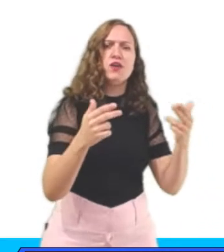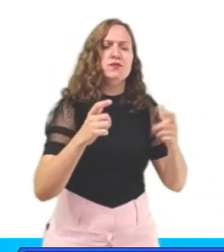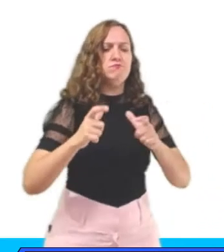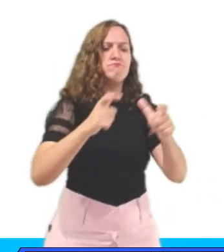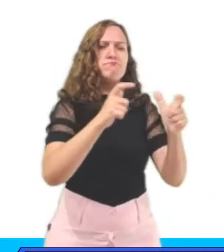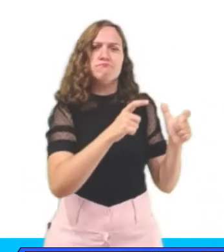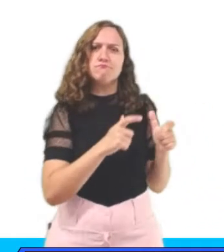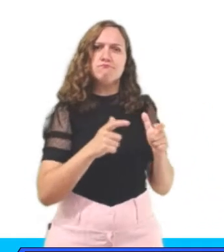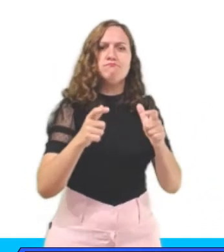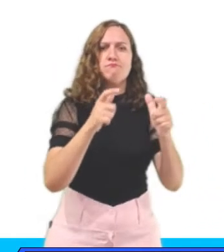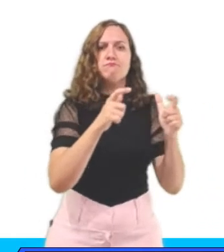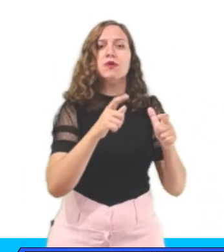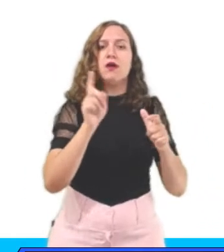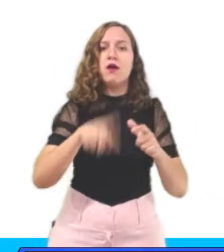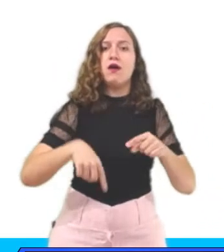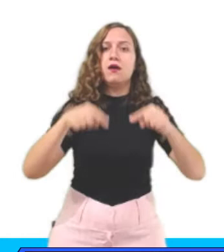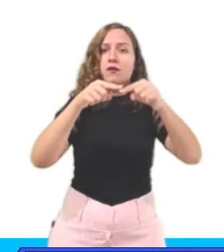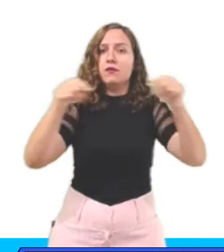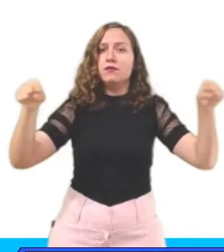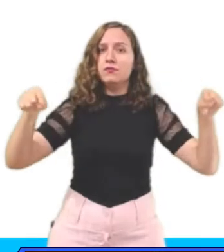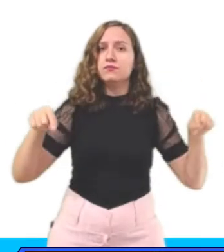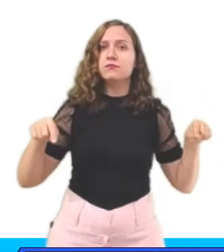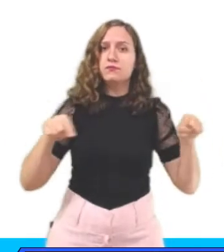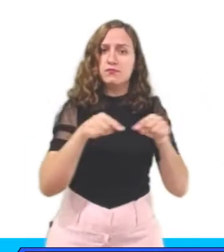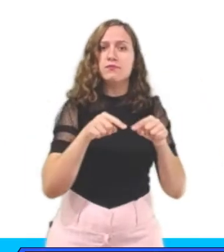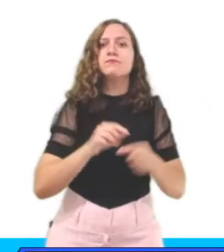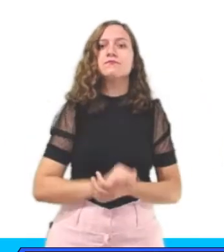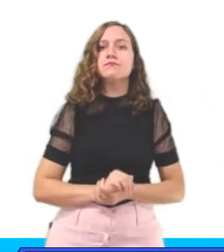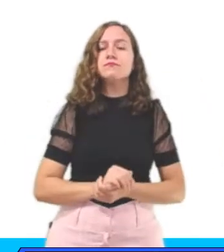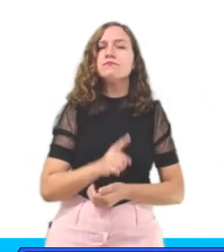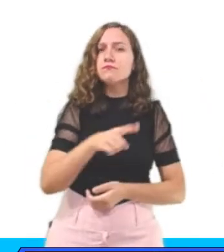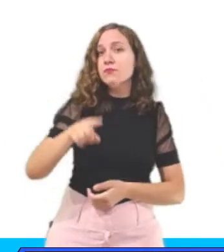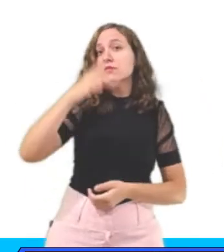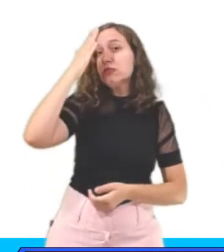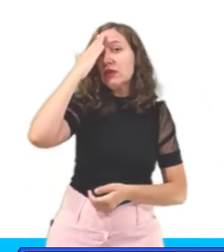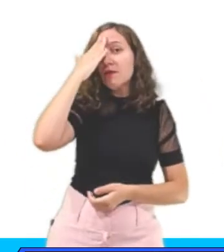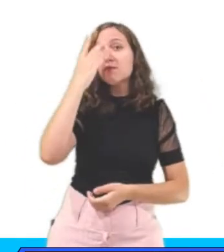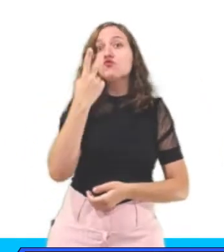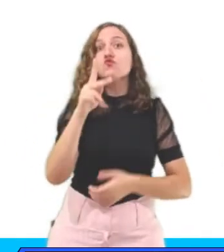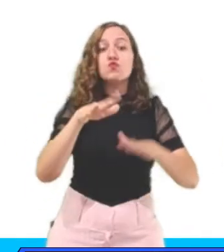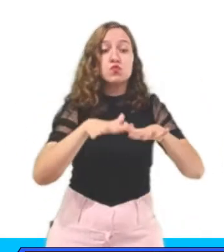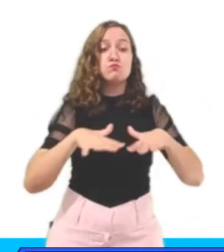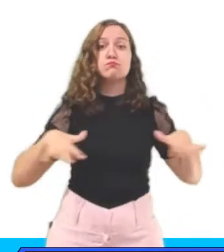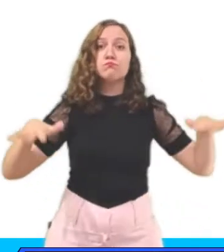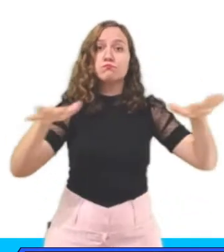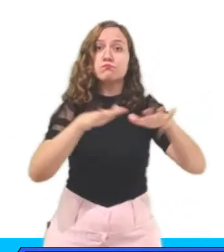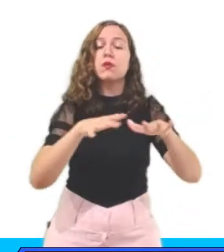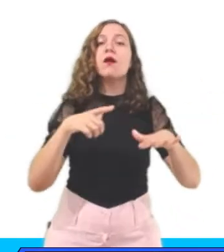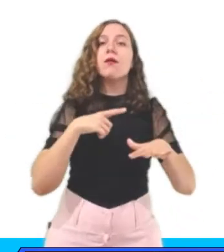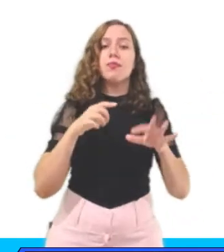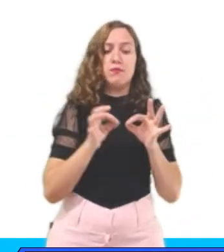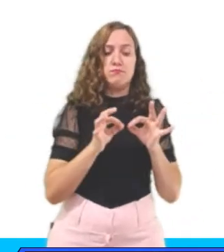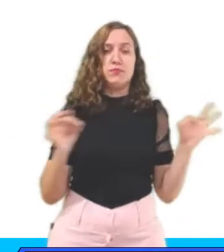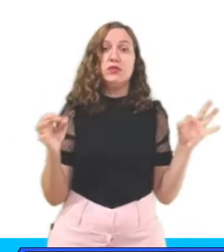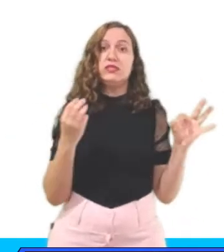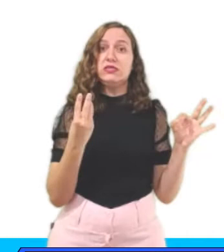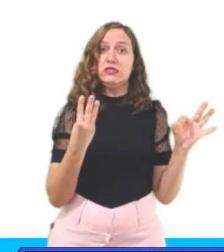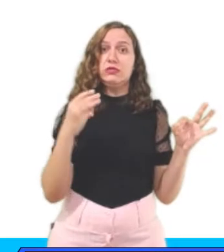retangular. Você sabe que o seu espaço é 3 metros por